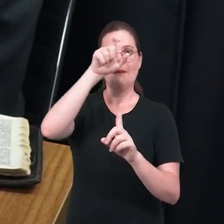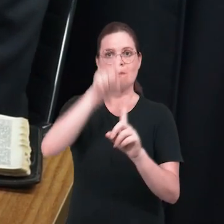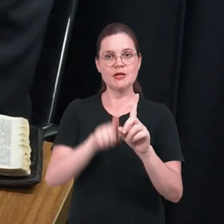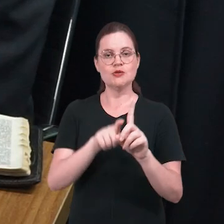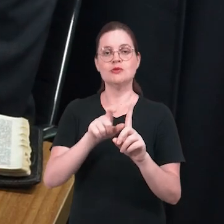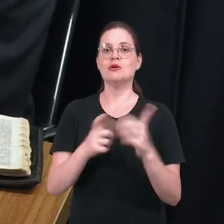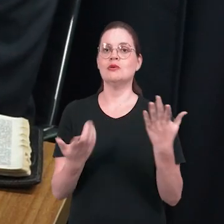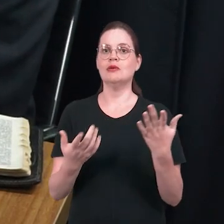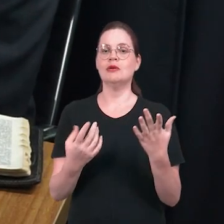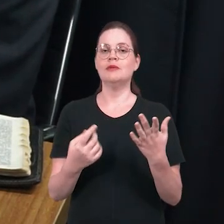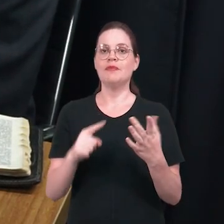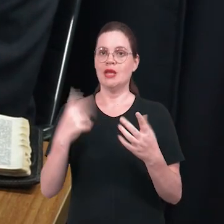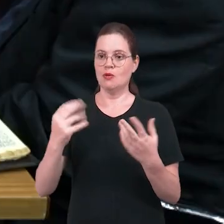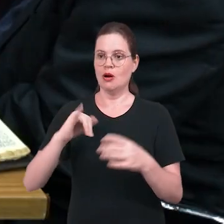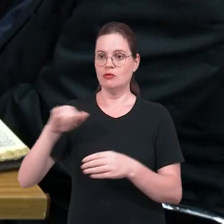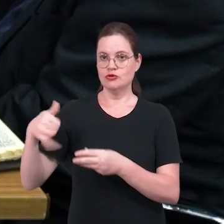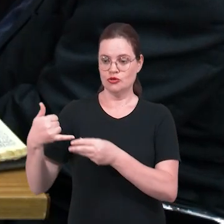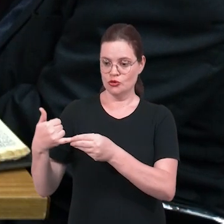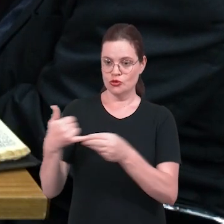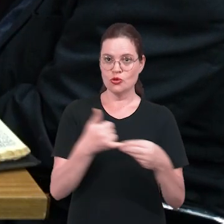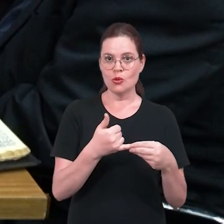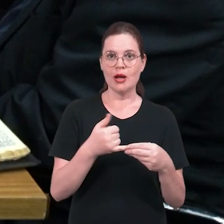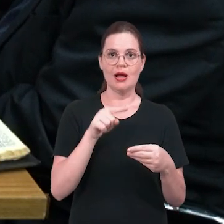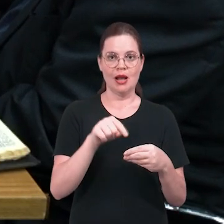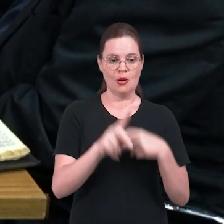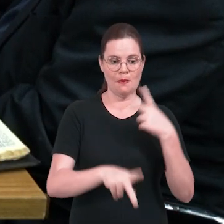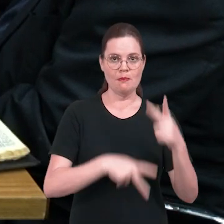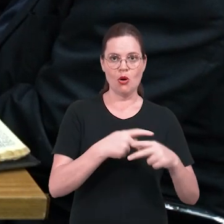Josué, porque o Espírito Santo que influenciava. Que coisa